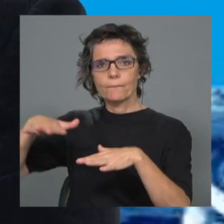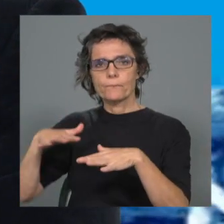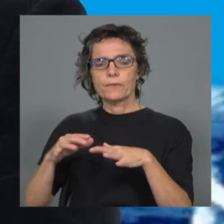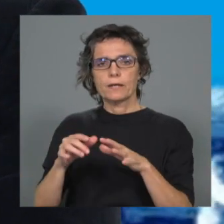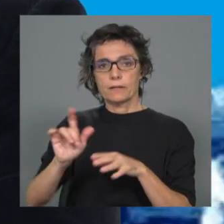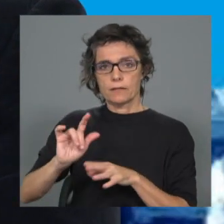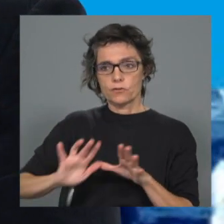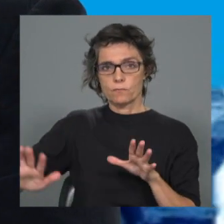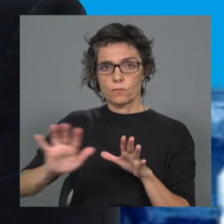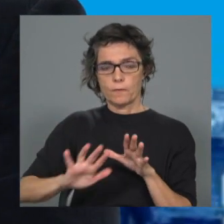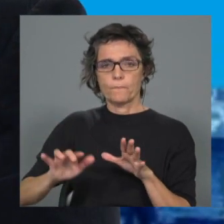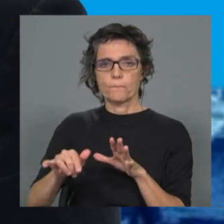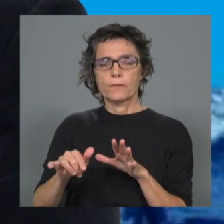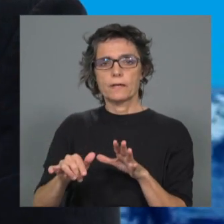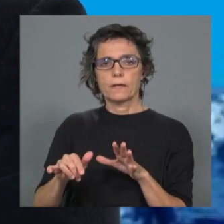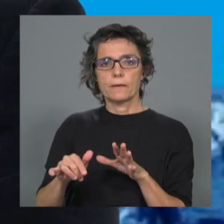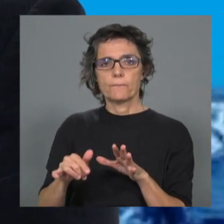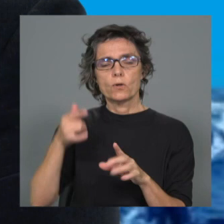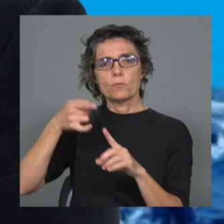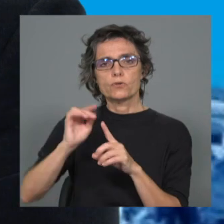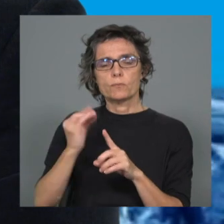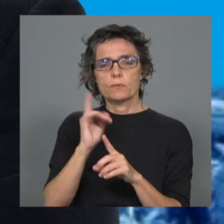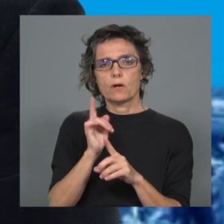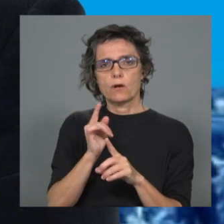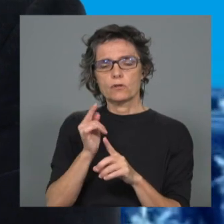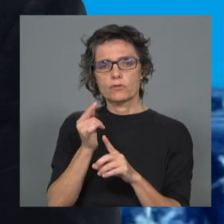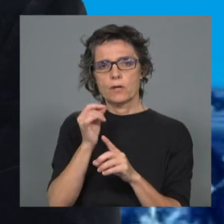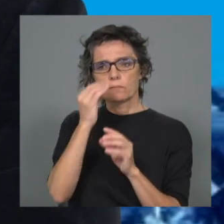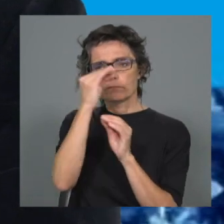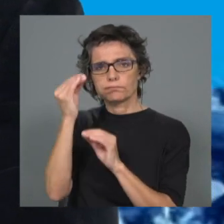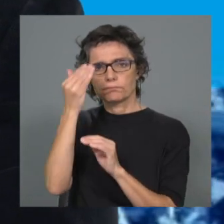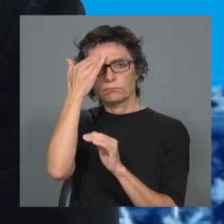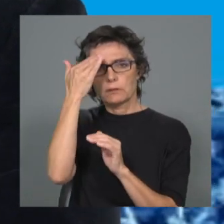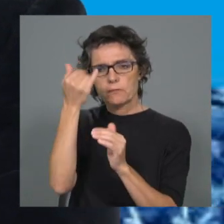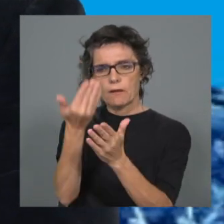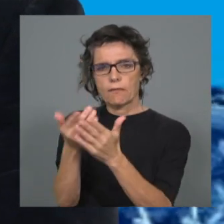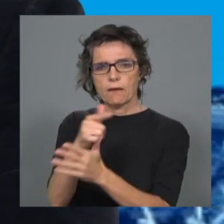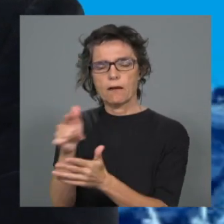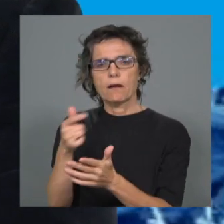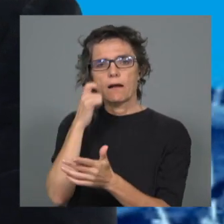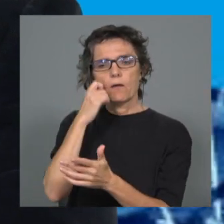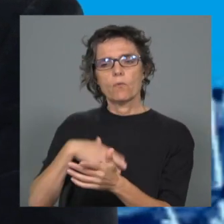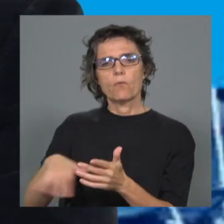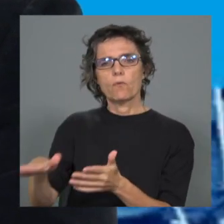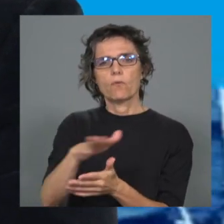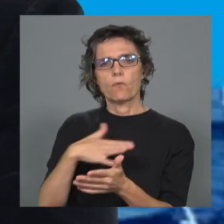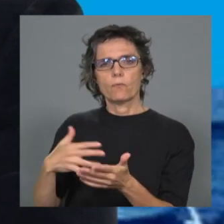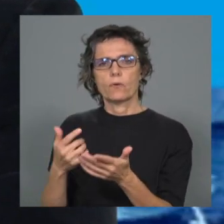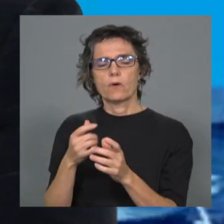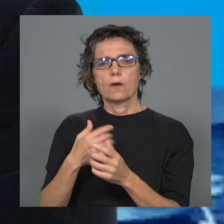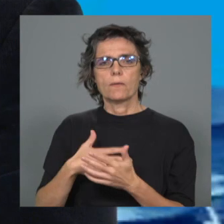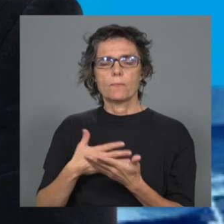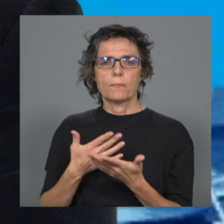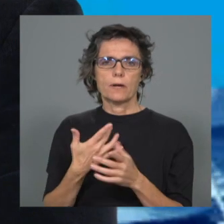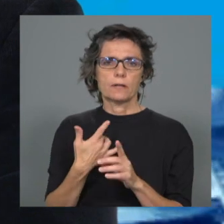sentido de lhes dar uma capacitação humanista que fosse capaz de trazer notícias positivas dos contextos